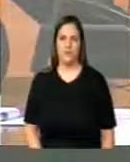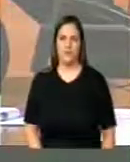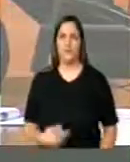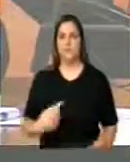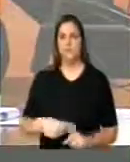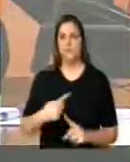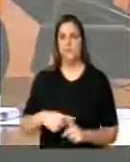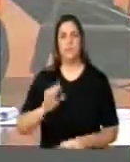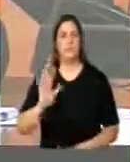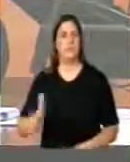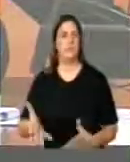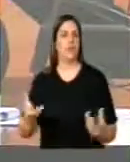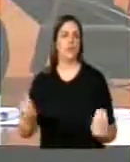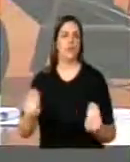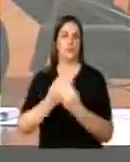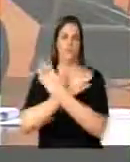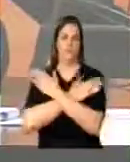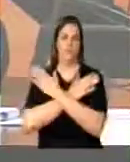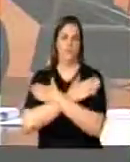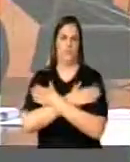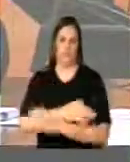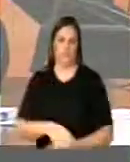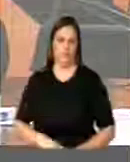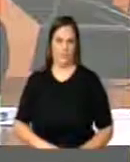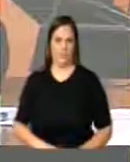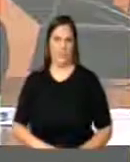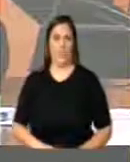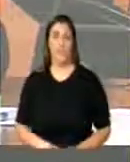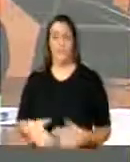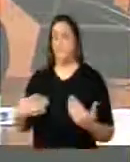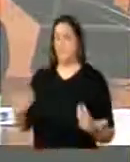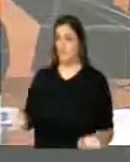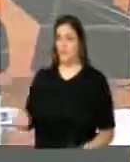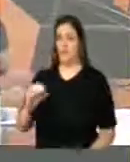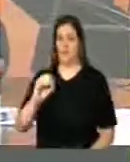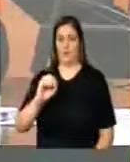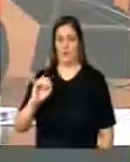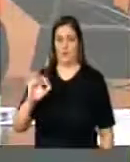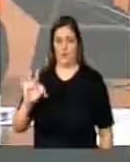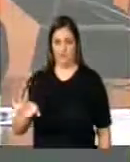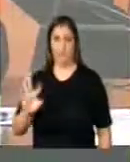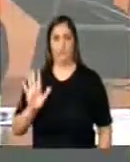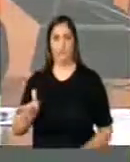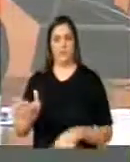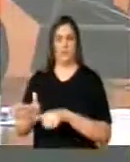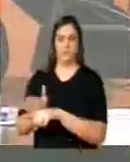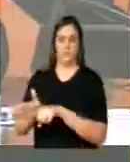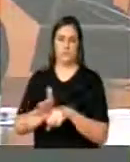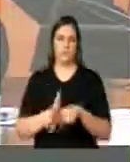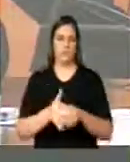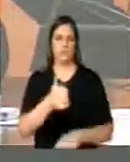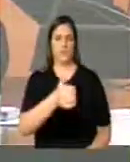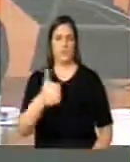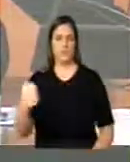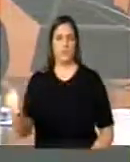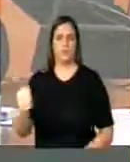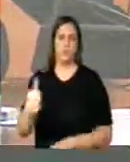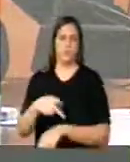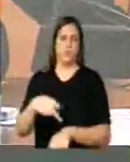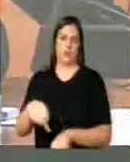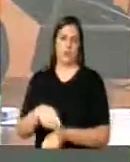desemprego. Dados e relatórios estabelecidos aí pela própria OIT, uma pesquisa aplicada em 111 países, em